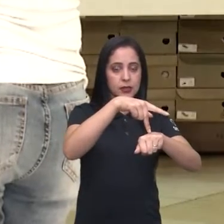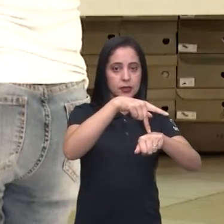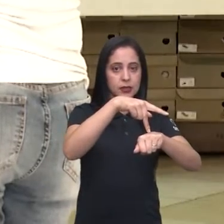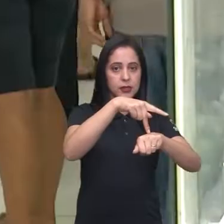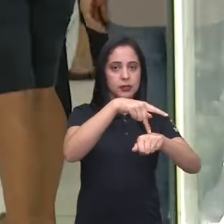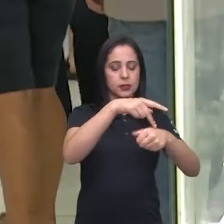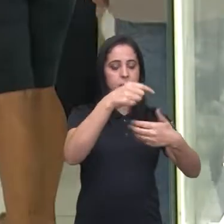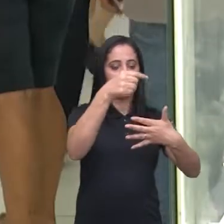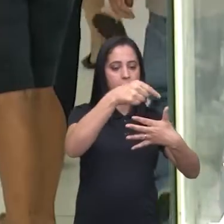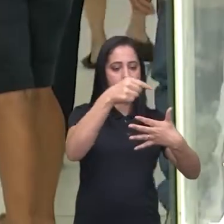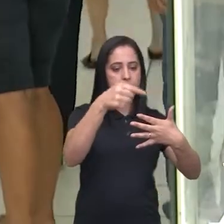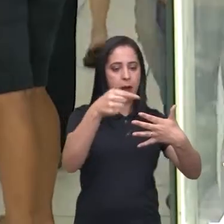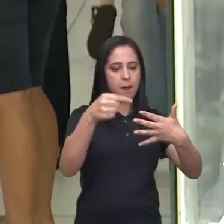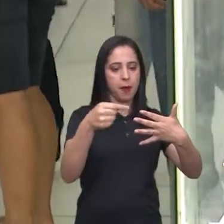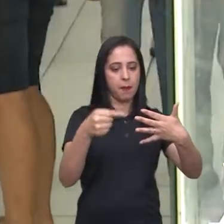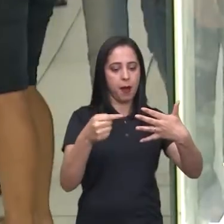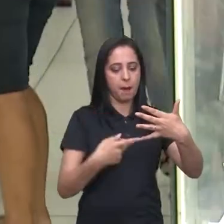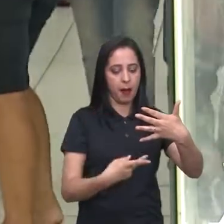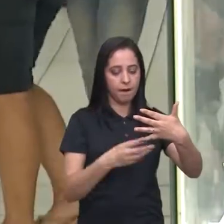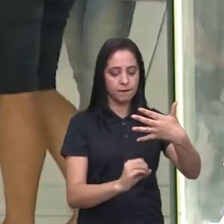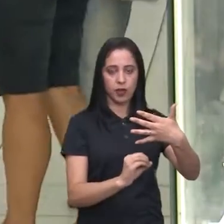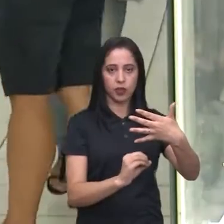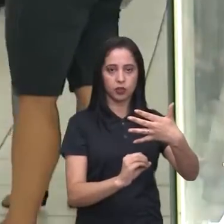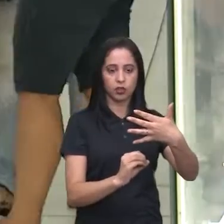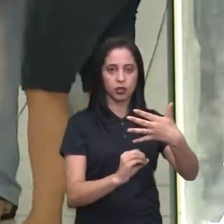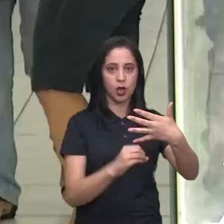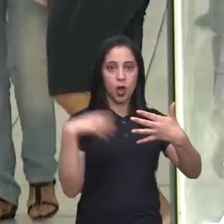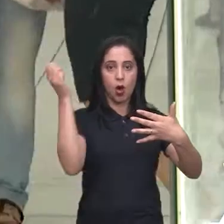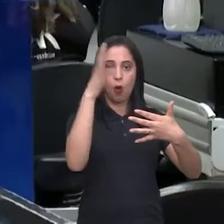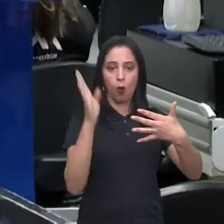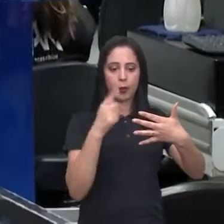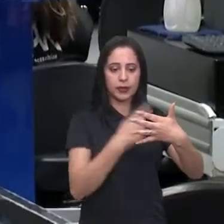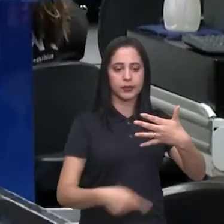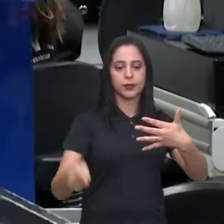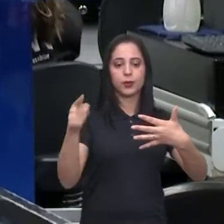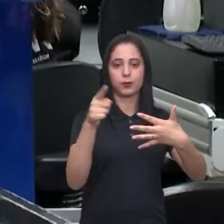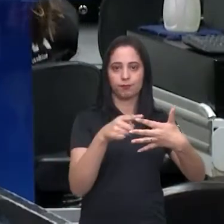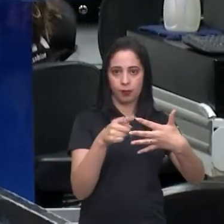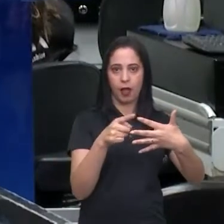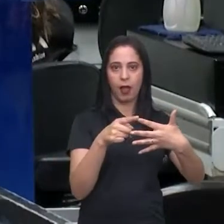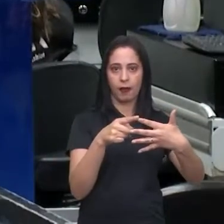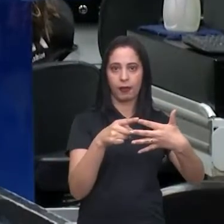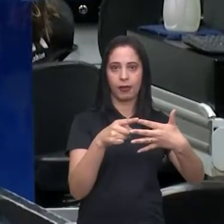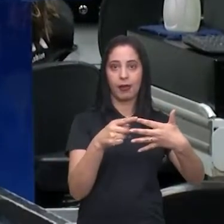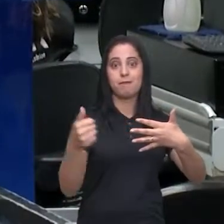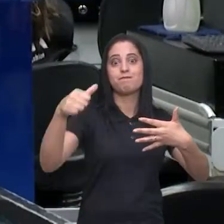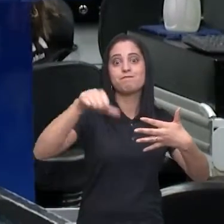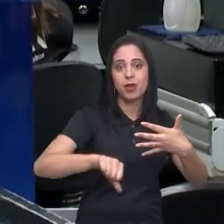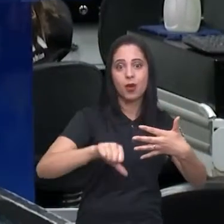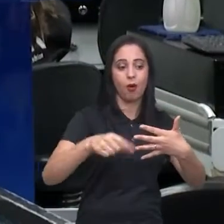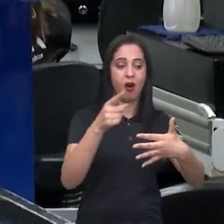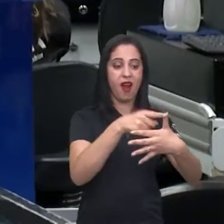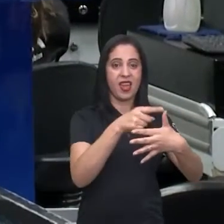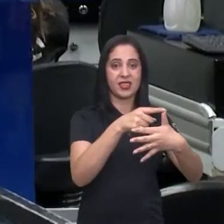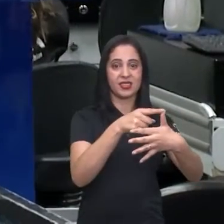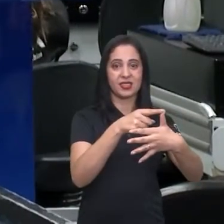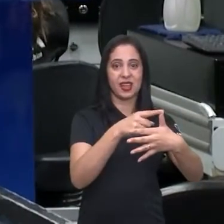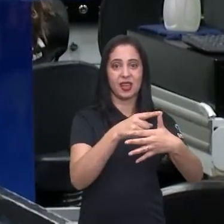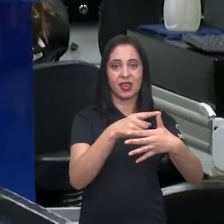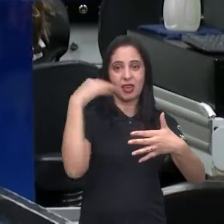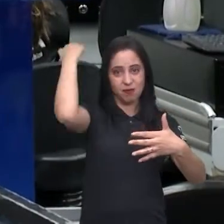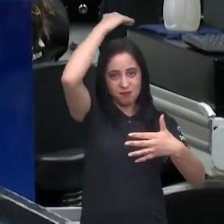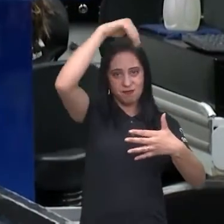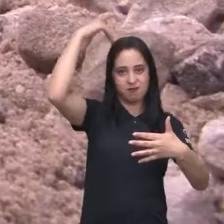nosso país foi apontado como segundo do G20 com a maior taxa de mortalidade no emprego, ficando atrás apenas